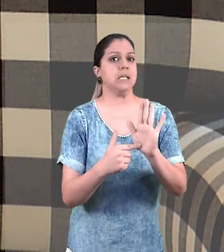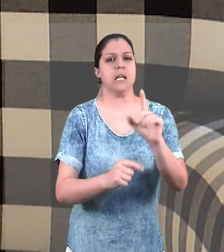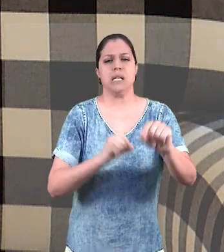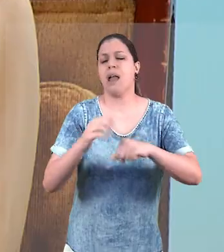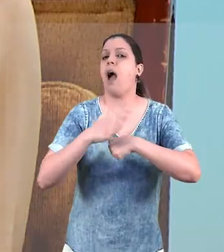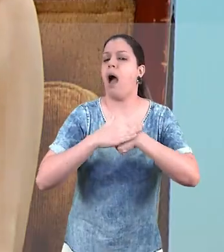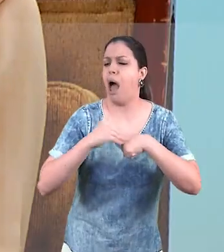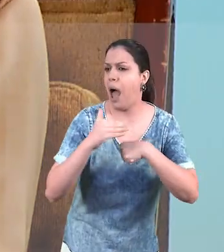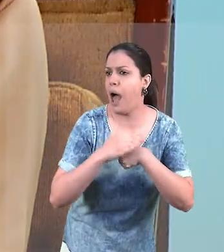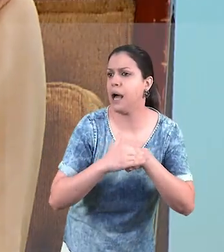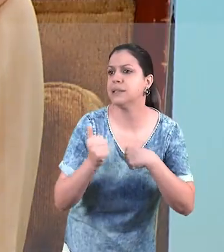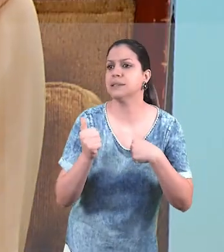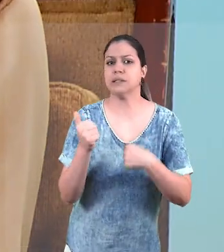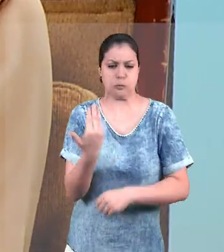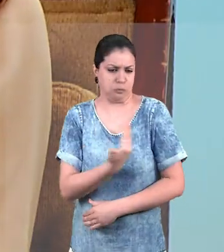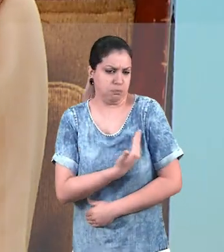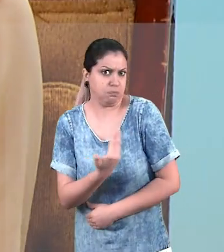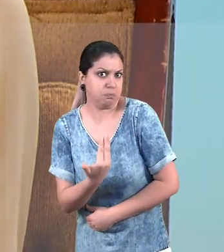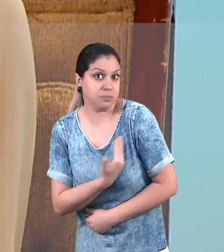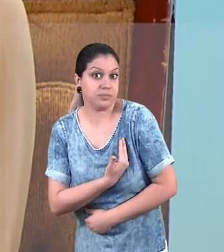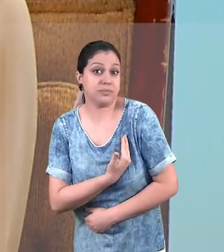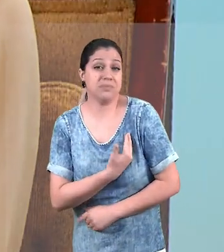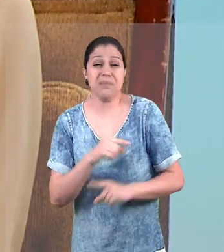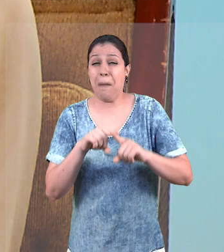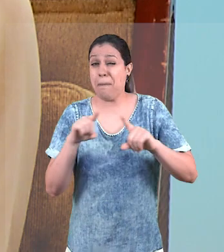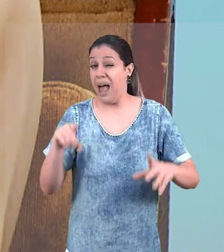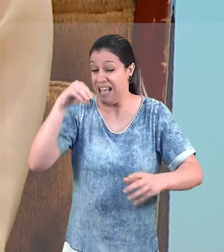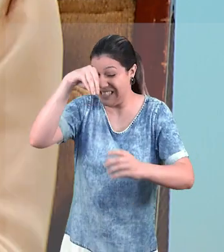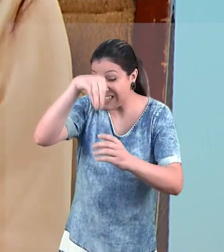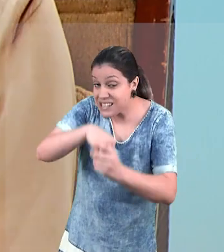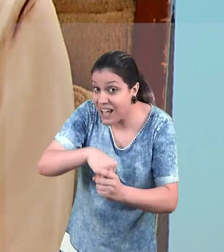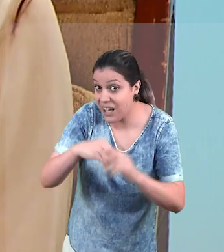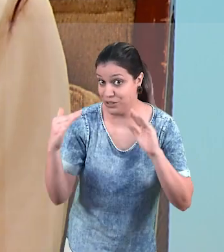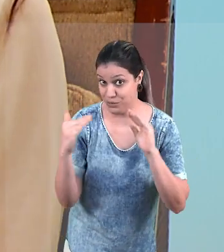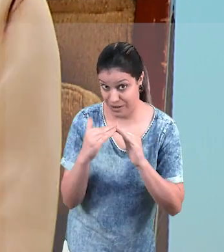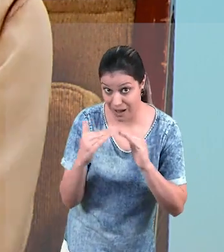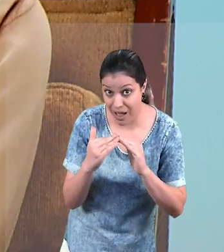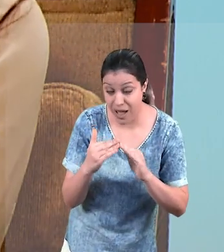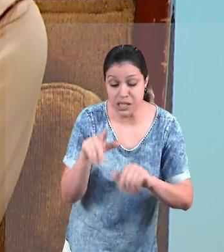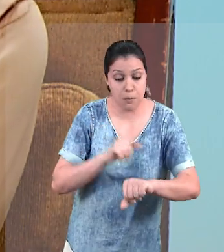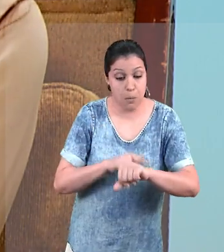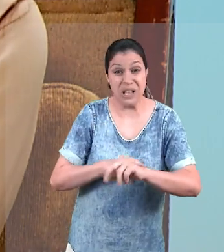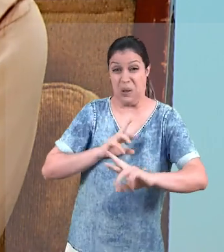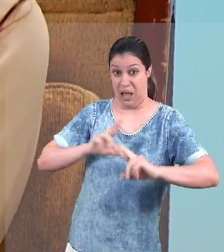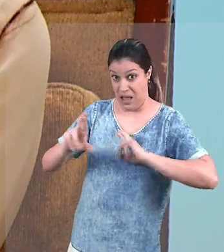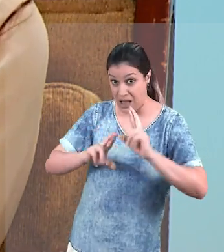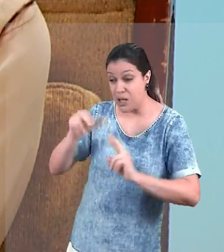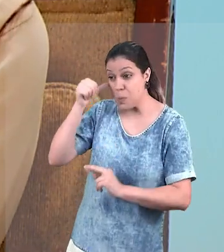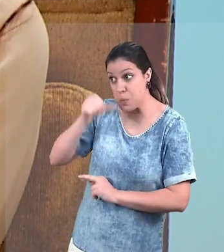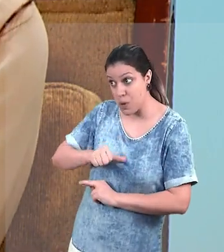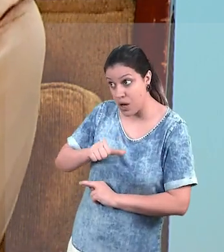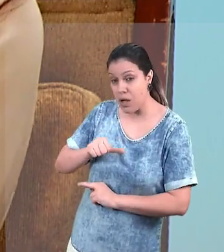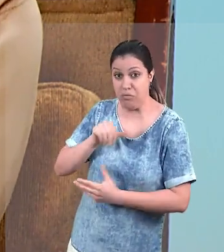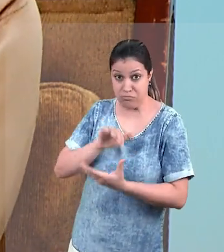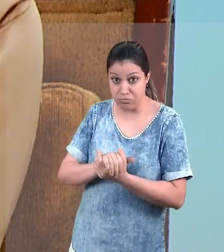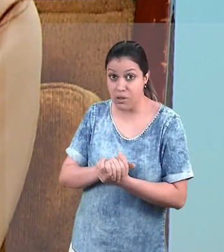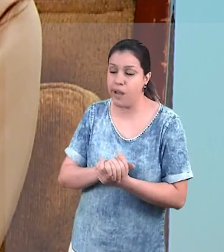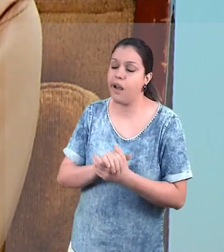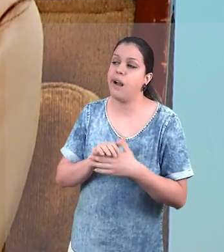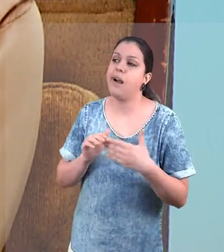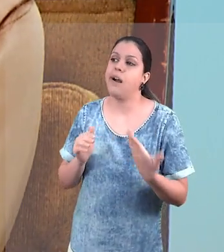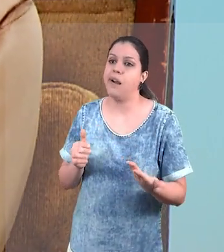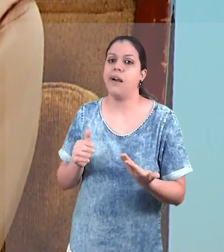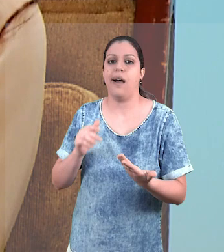apresentam de forma muito carinhosa, muito amigável. Só que dentro de casa, no relacionamento com a esposa ou com